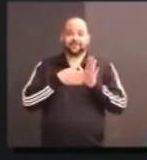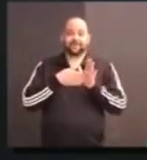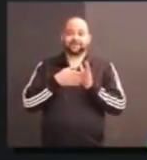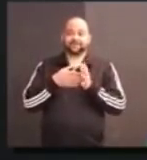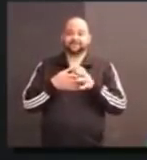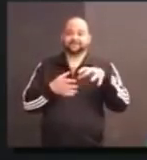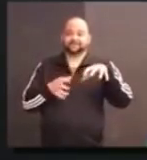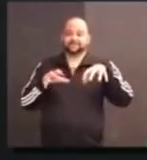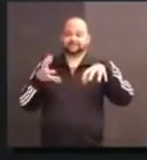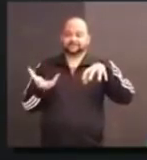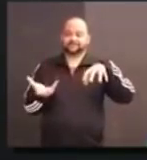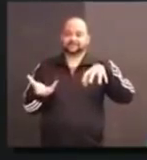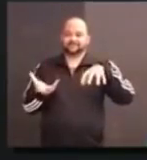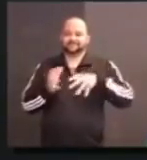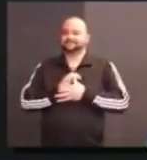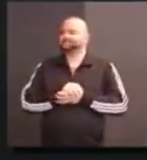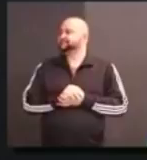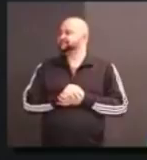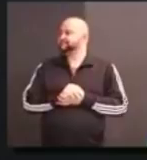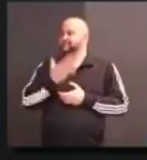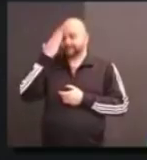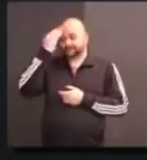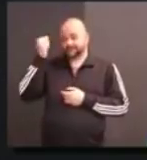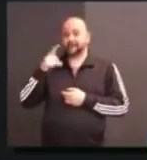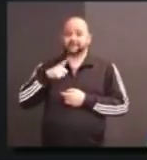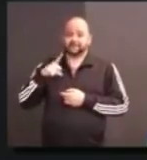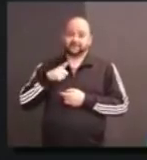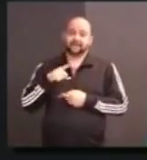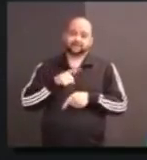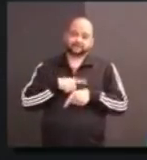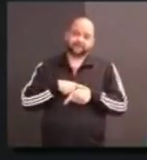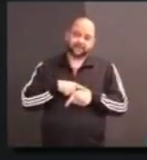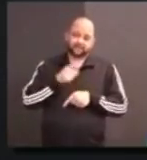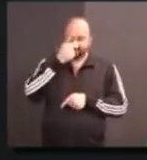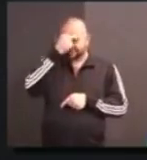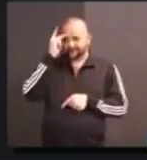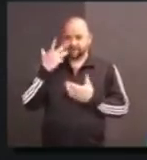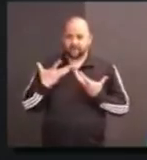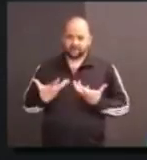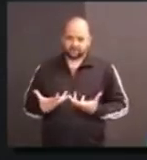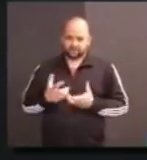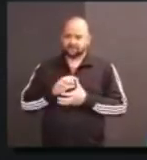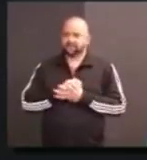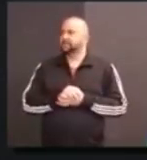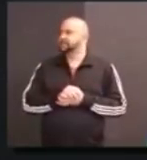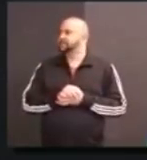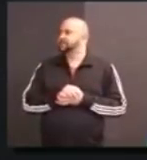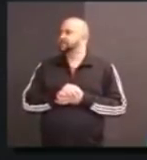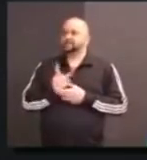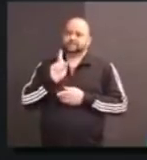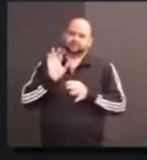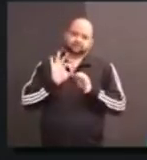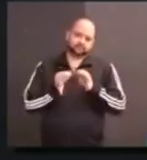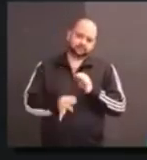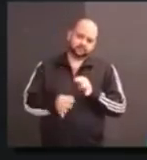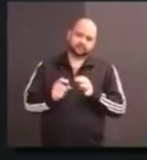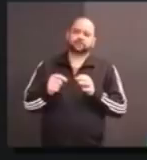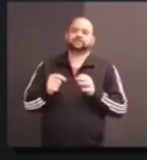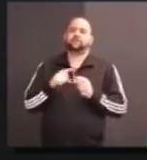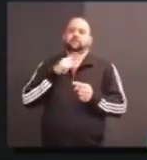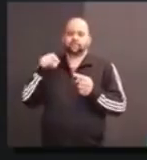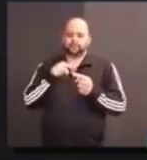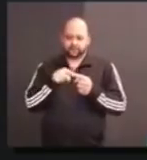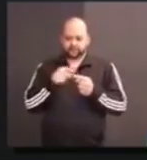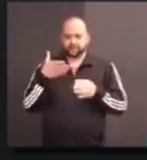Não nos alongando muito, porque sabemos que o pessoal está todo cansado. O nosso propósito aqui em participar